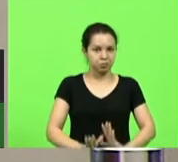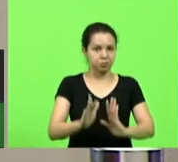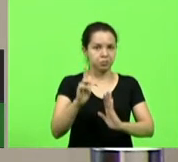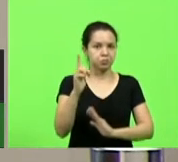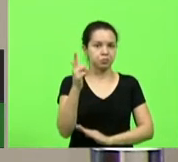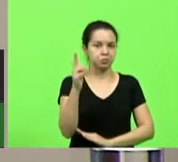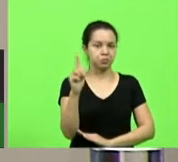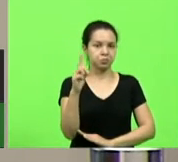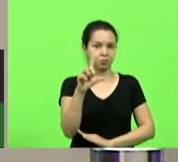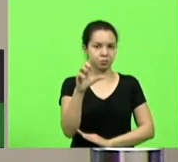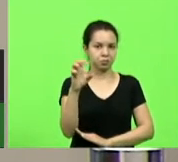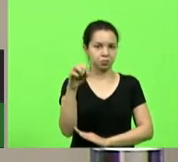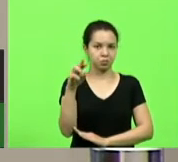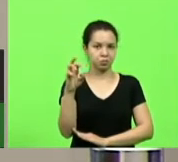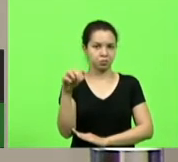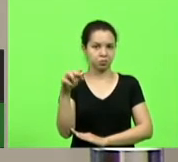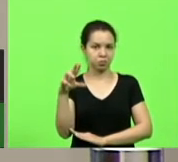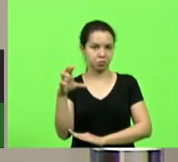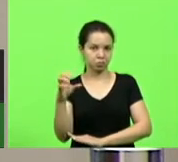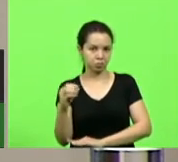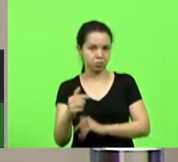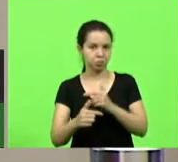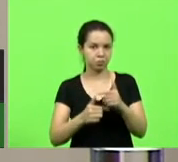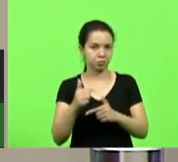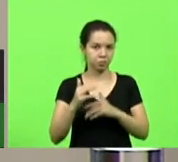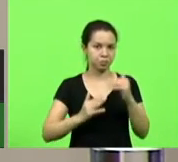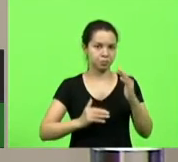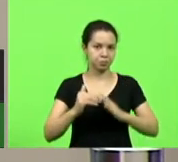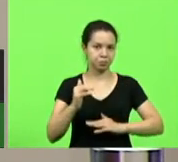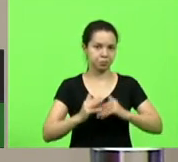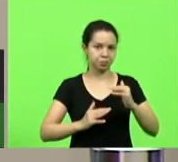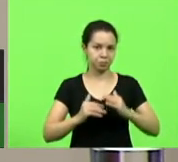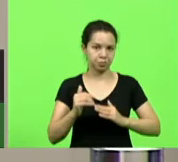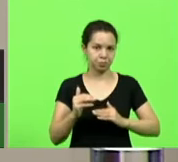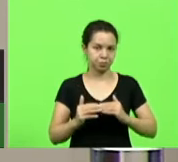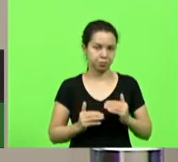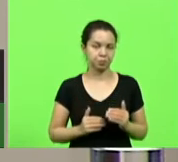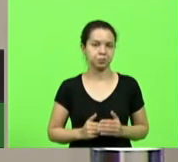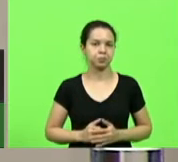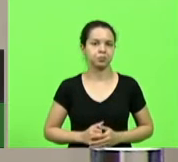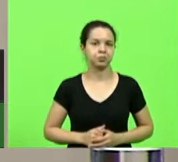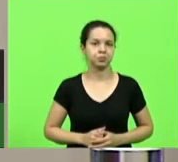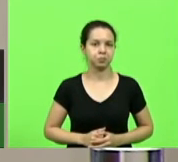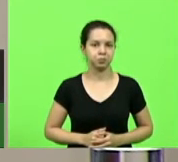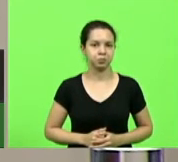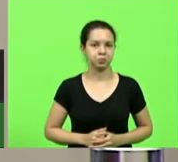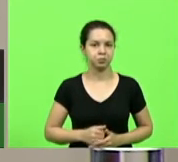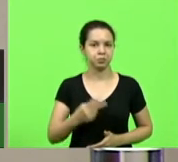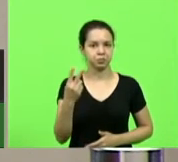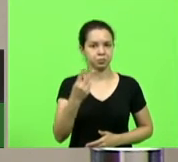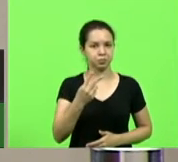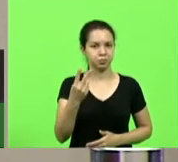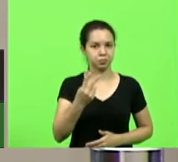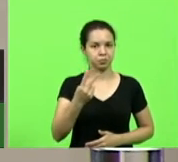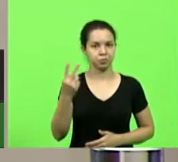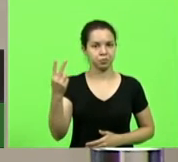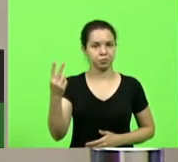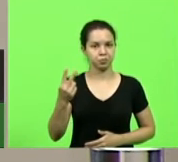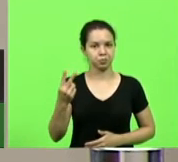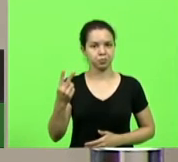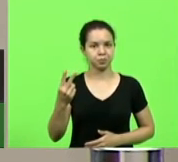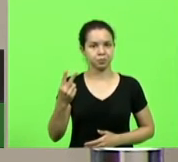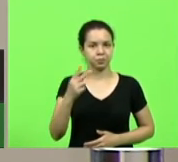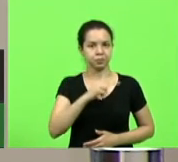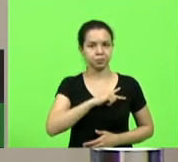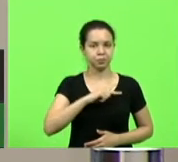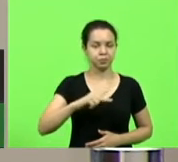atuação propositiva e pelos demais feitos realizados como 22º presidente do